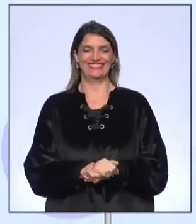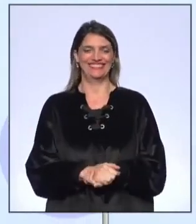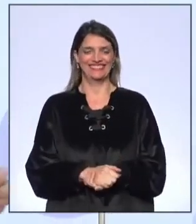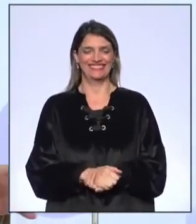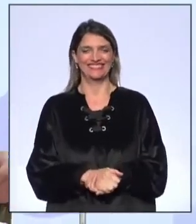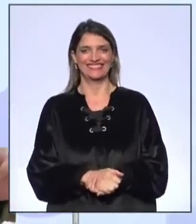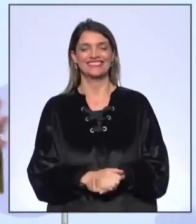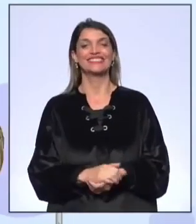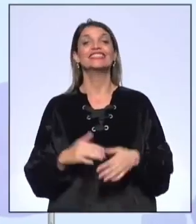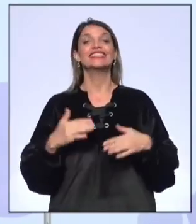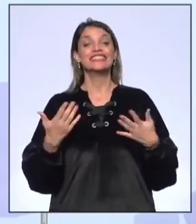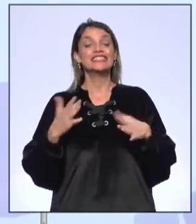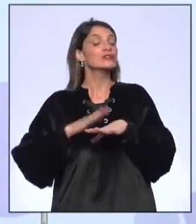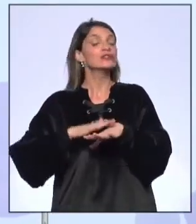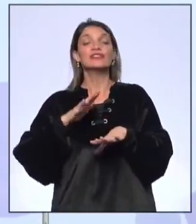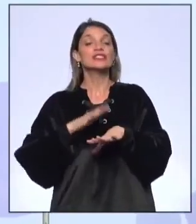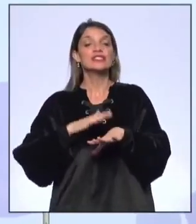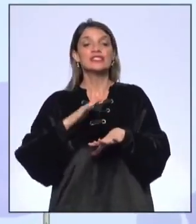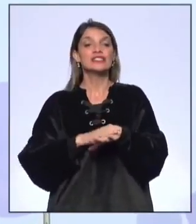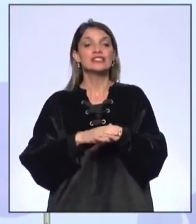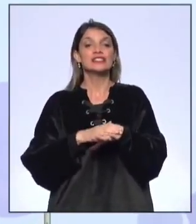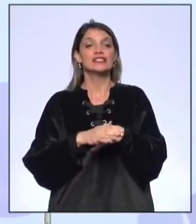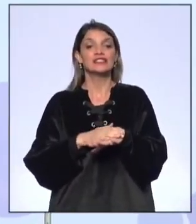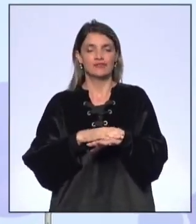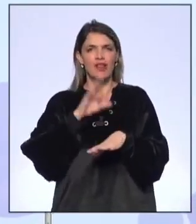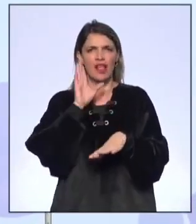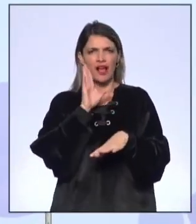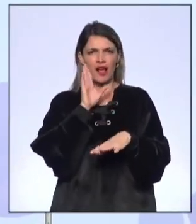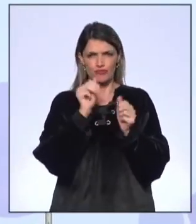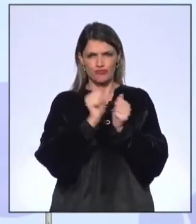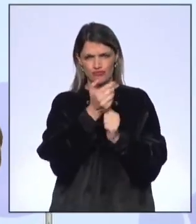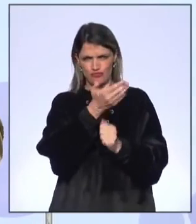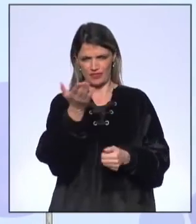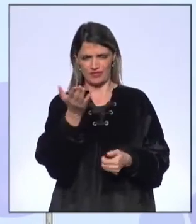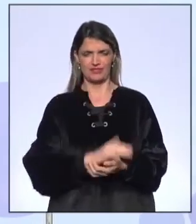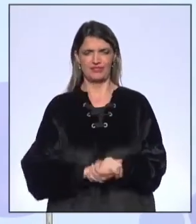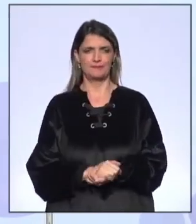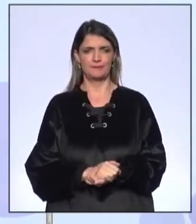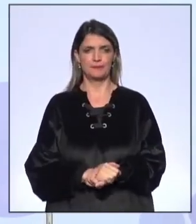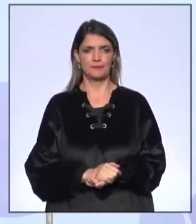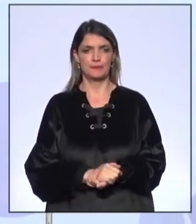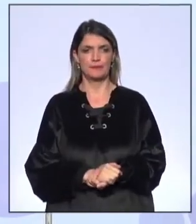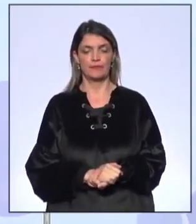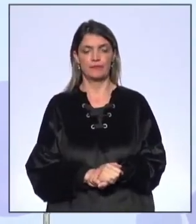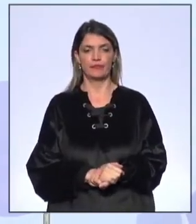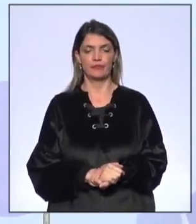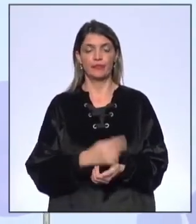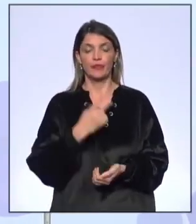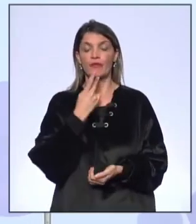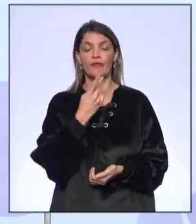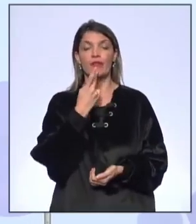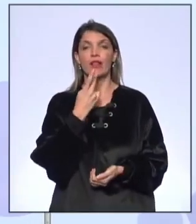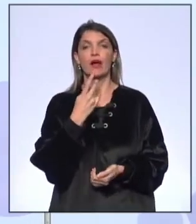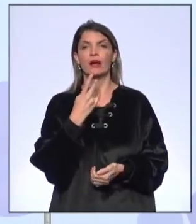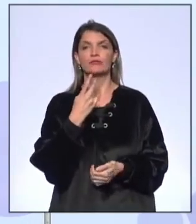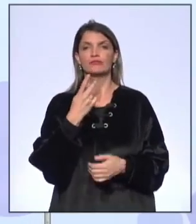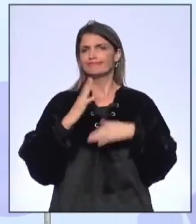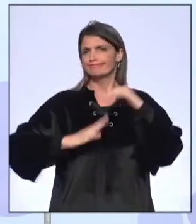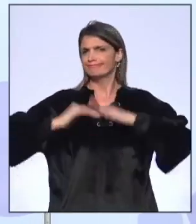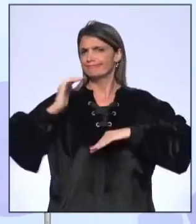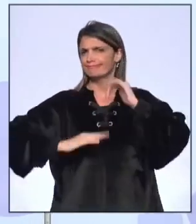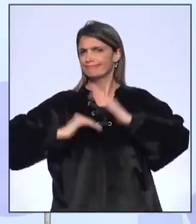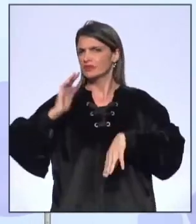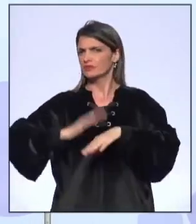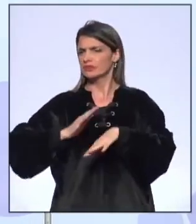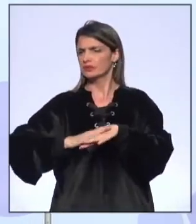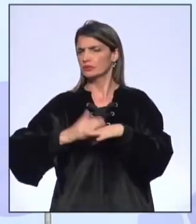Então, vamos fazer aqui um esquema legal com vocês hoje, tá? Vamos falar um pouquinho das habilidades que a gente vai trabalhar